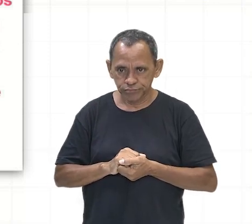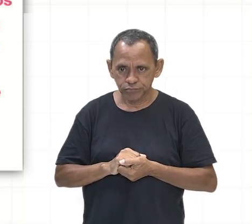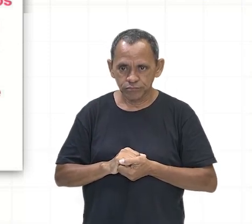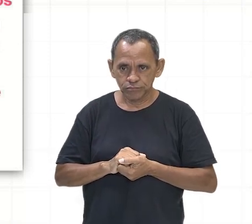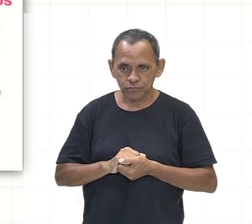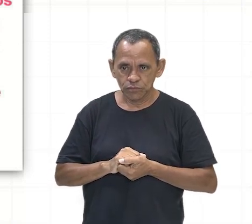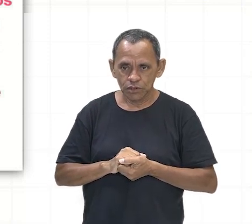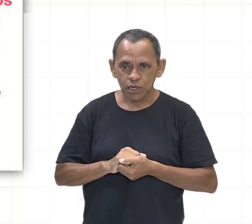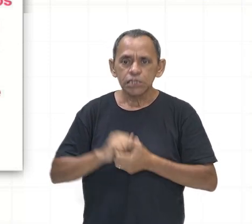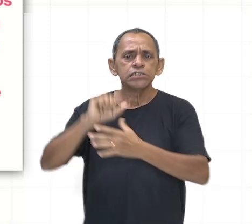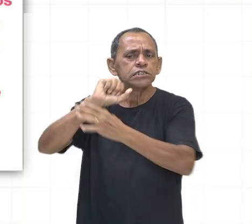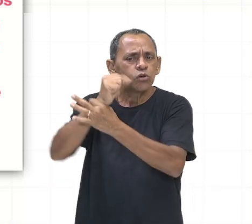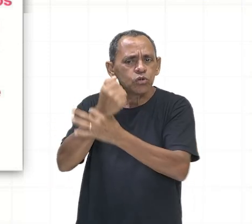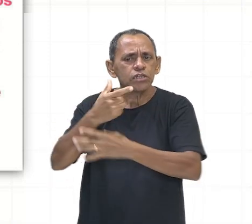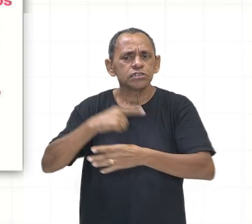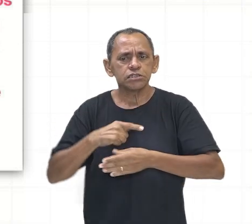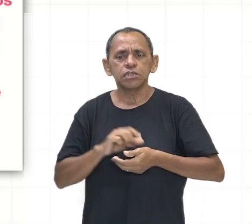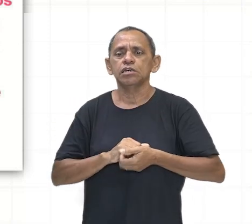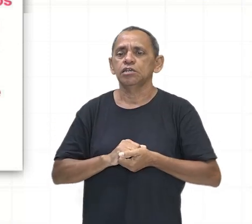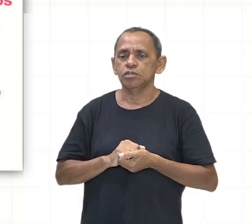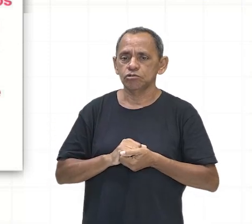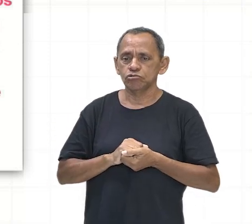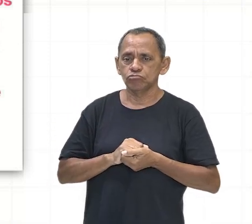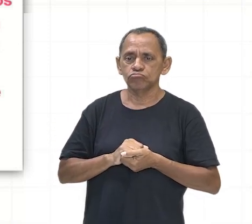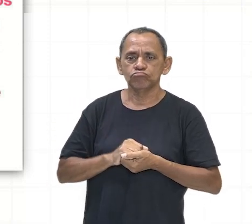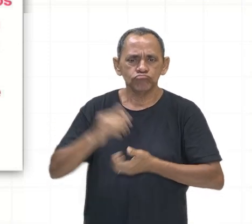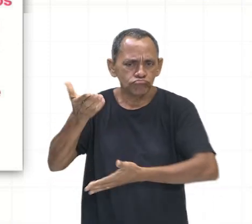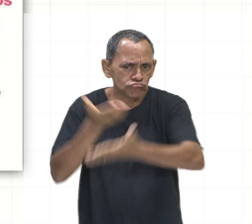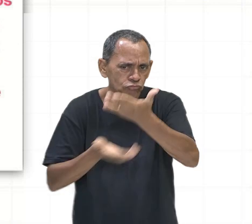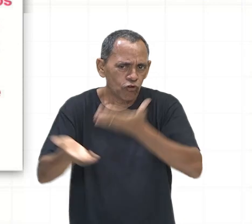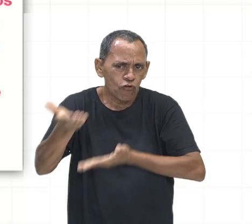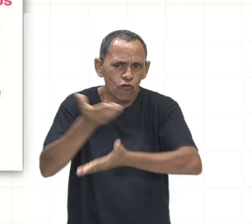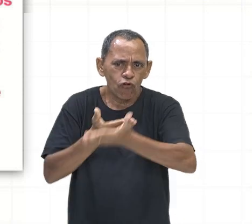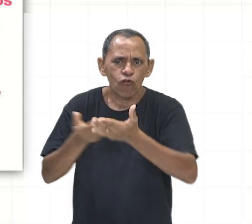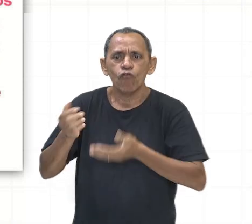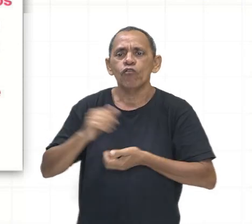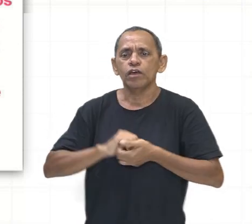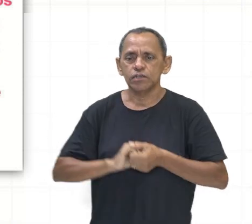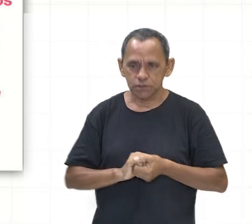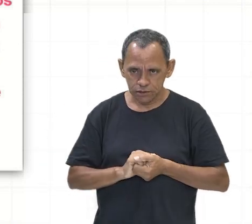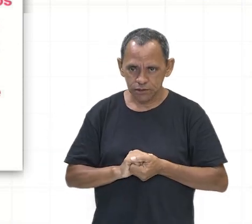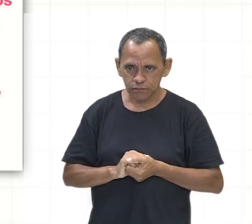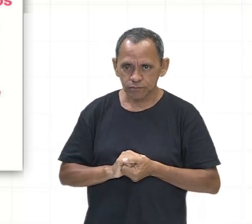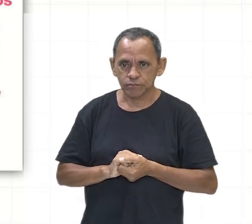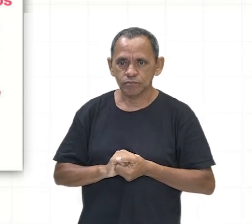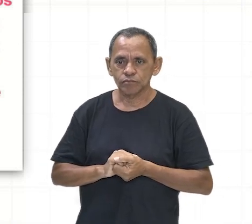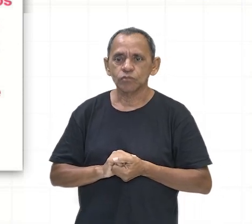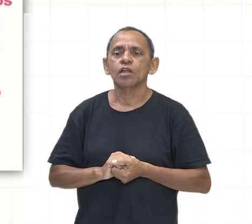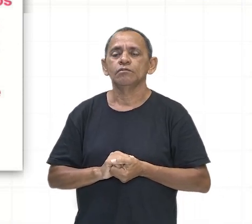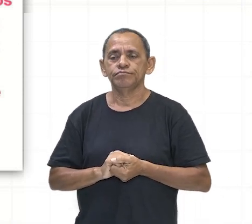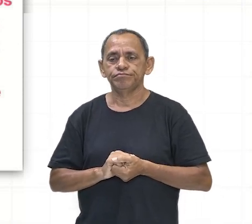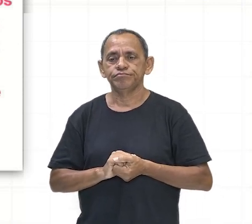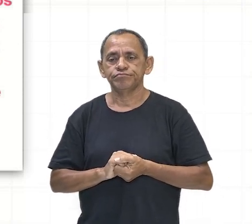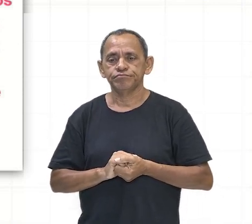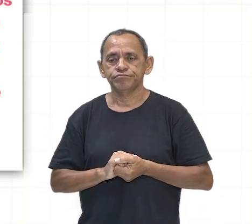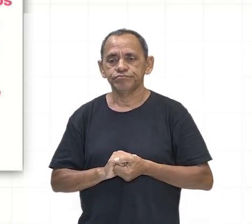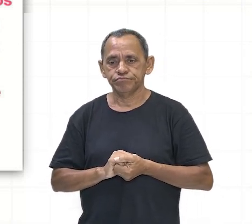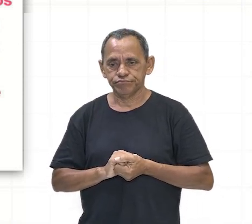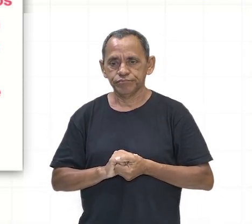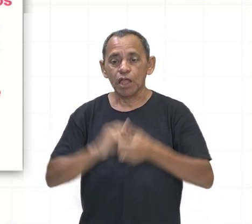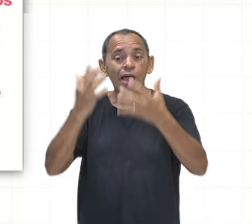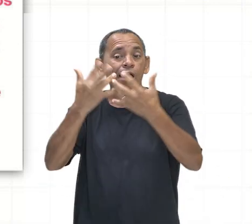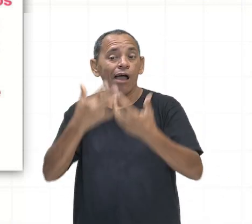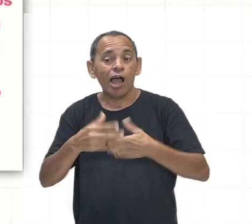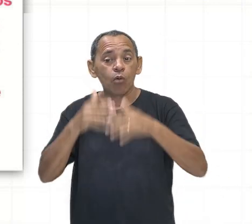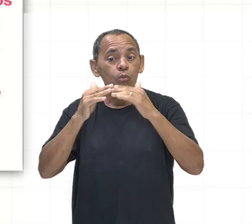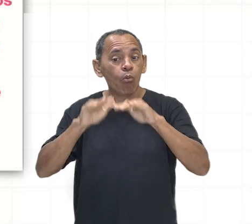harmoniosa. E para que isso ocorra, para que nós possamos proteger e preservar a vida, para gerar